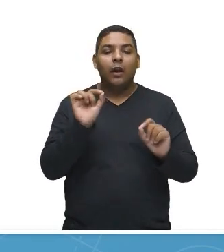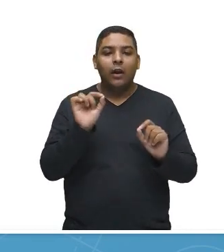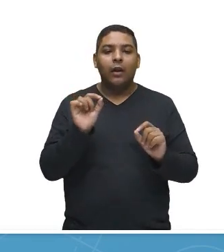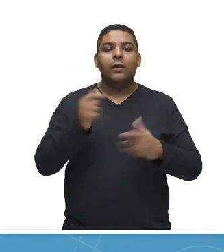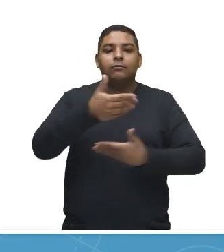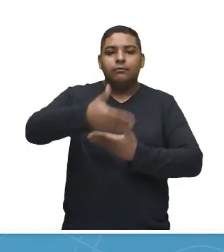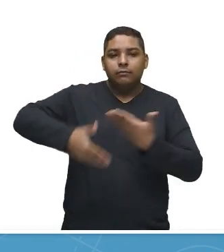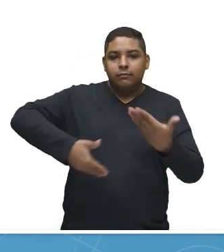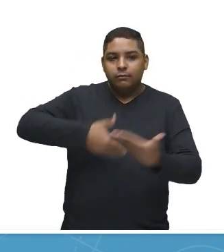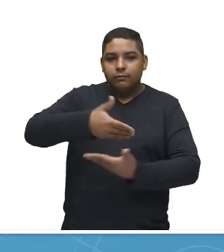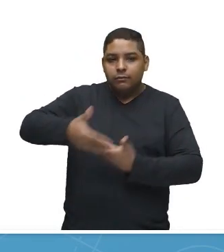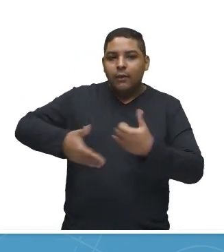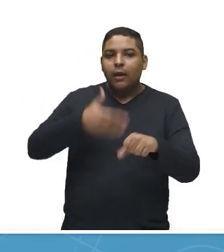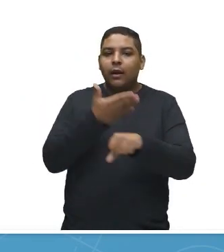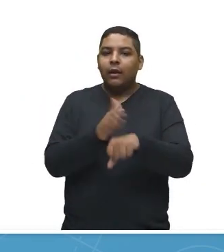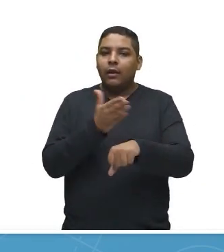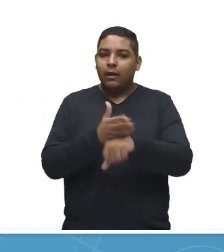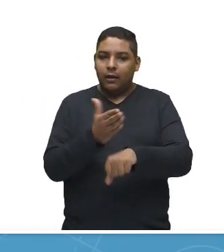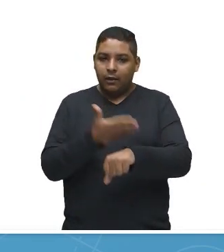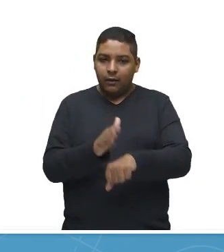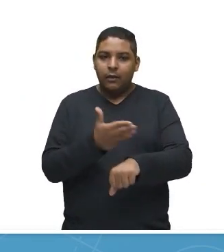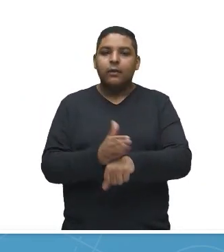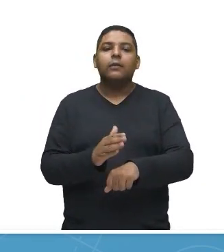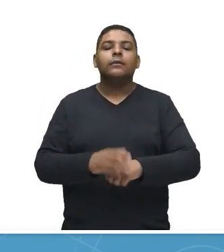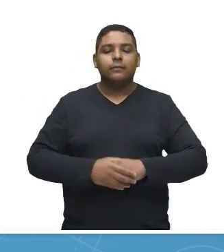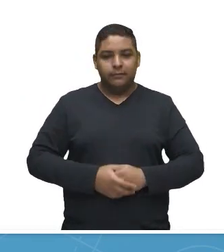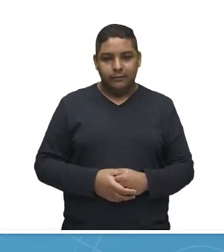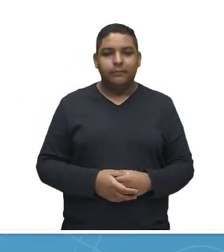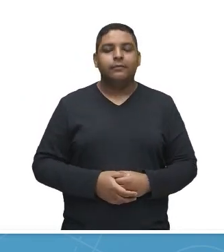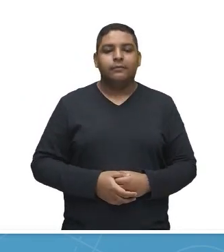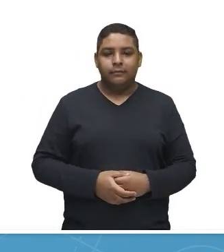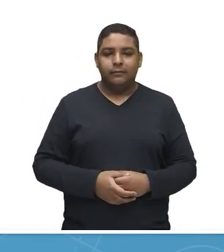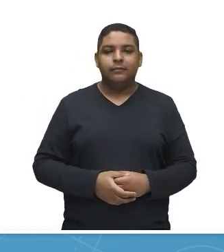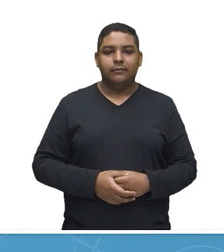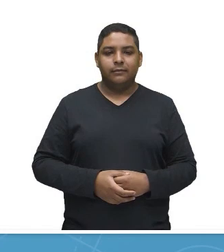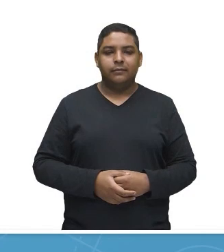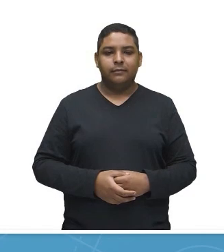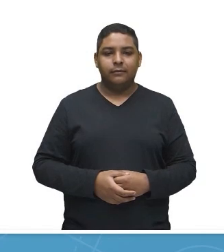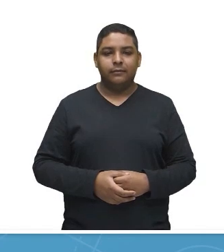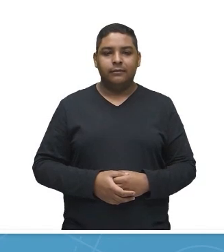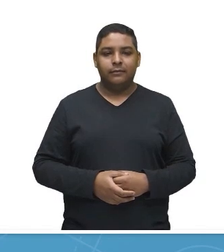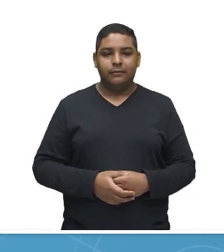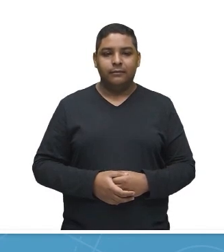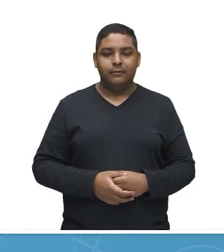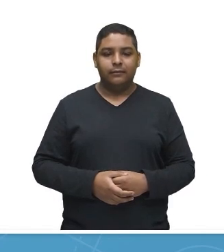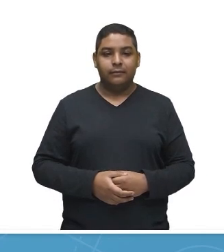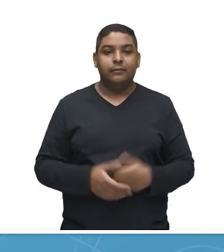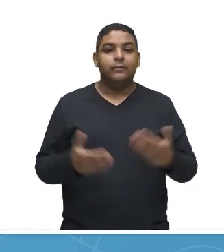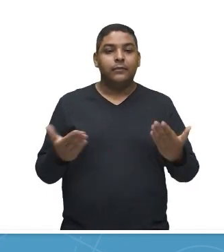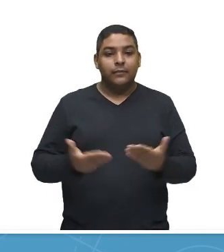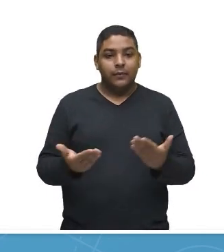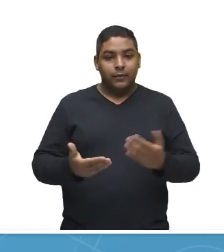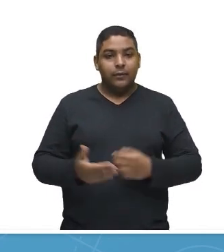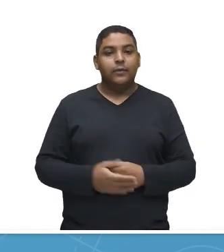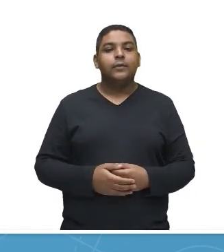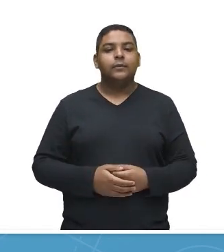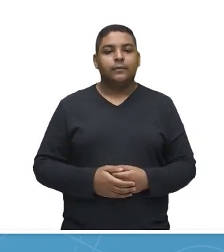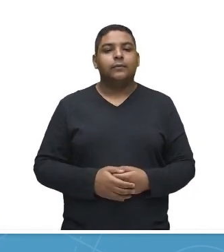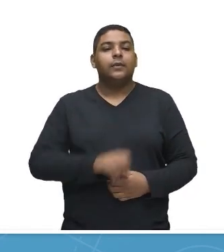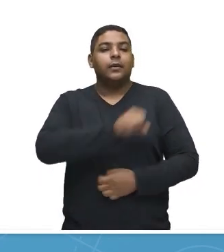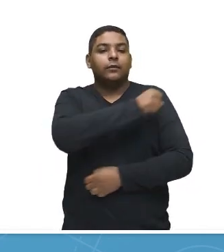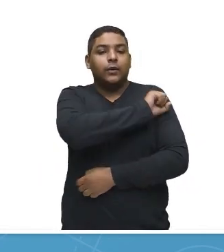para todas as séries, sexto, sétimo, oitavo e nona série, tá bom? E hoje eu falo especificamente agora